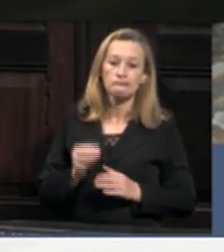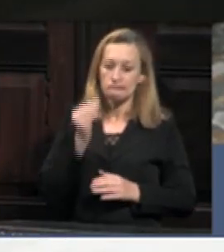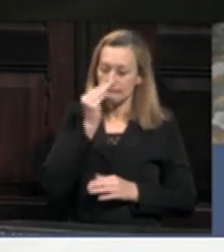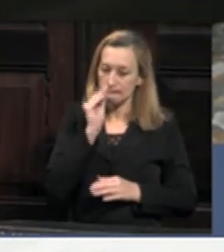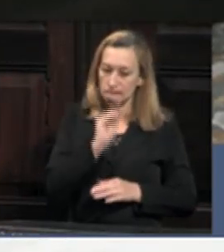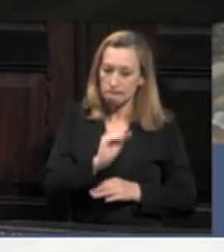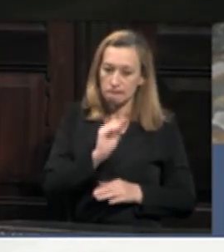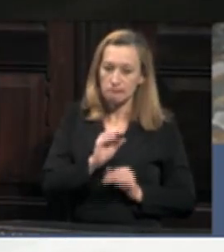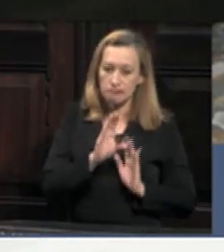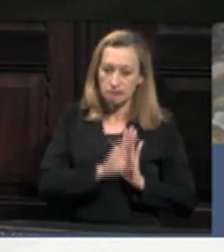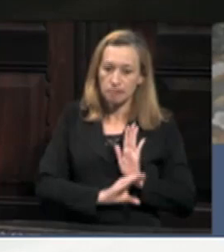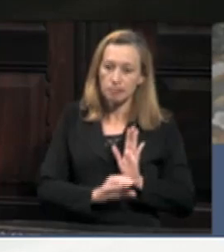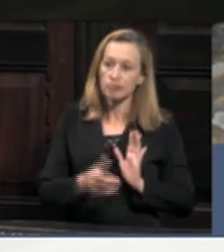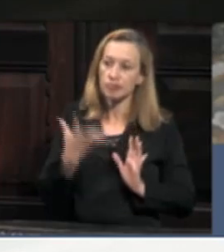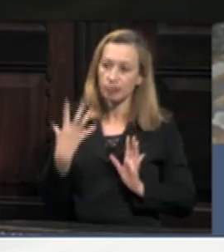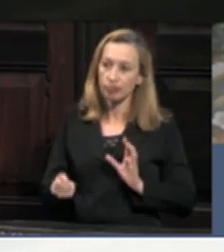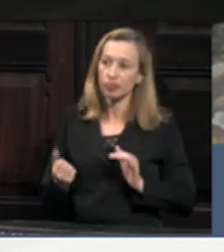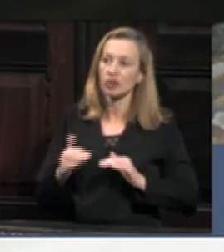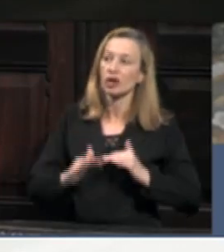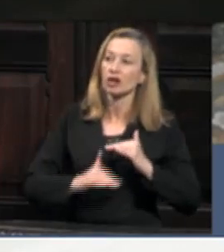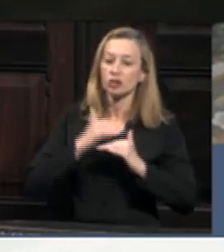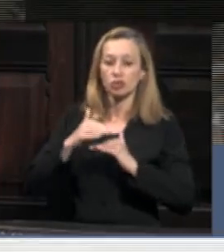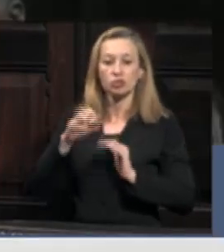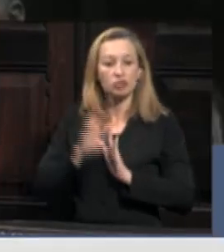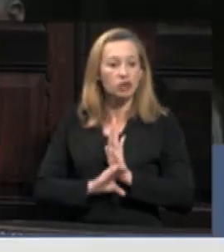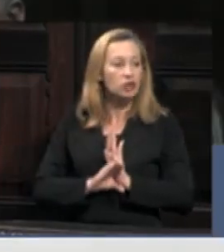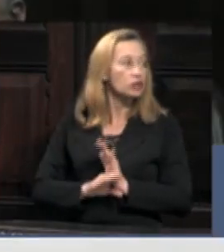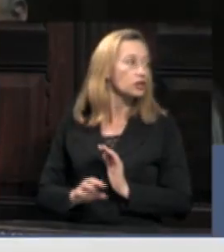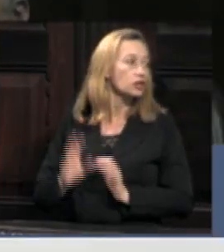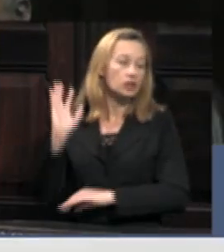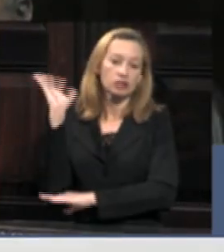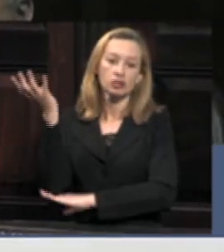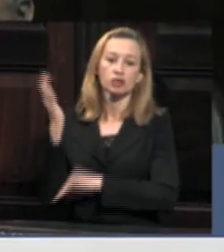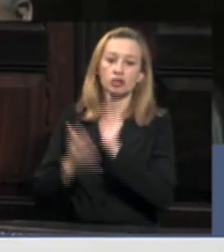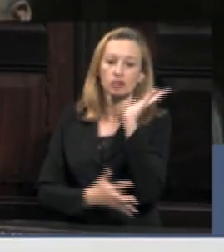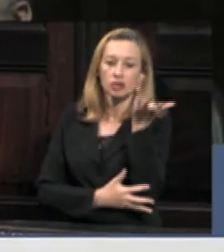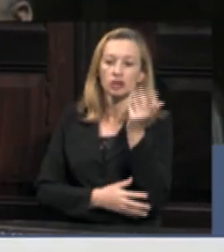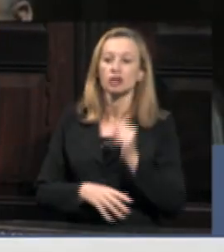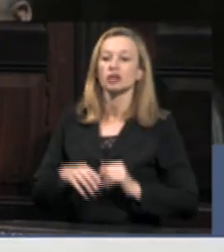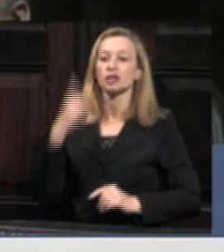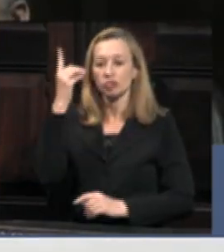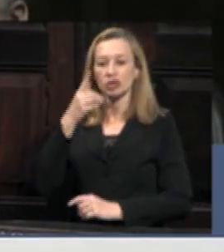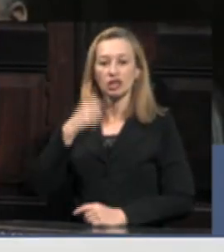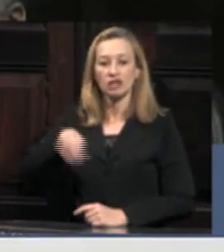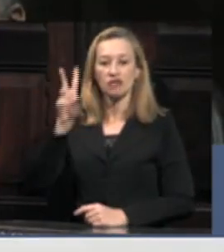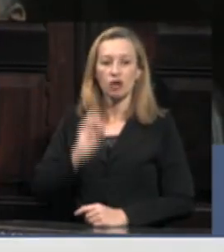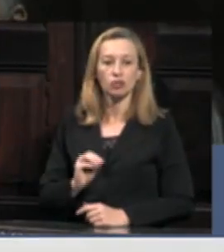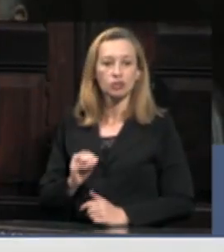acato outra com subemenda. Pela Comissão de Saneamento Ambiental, o deputado Nivaldo Mulim.